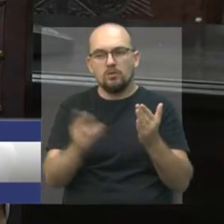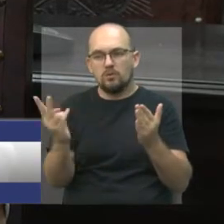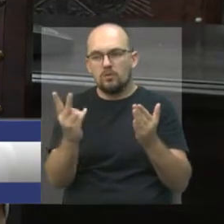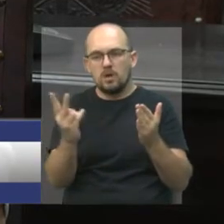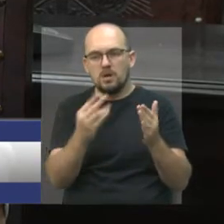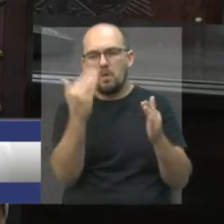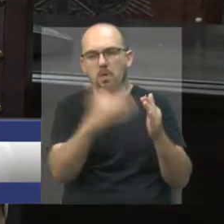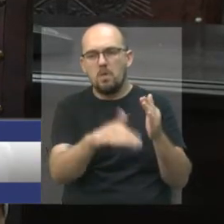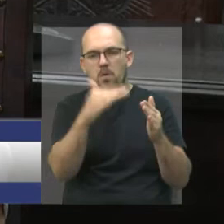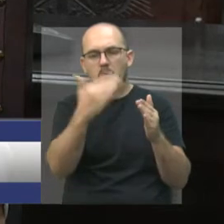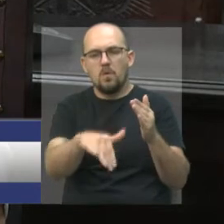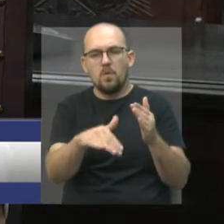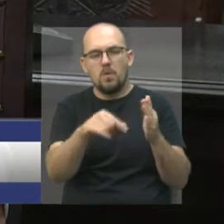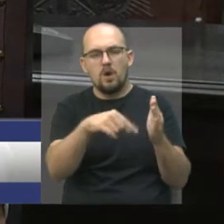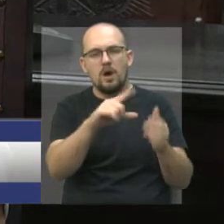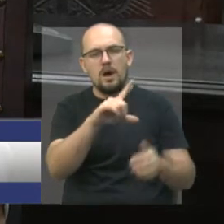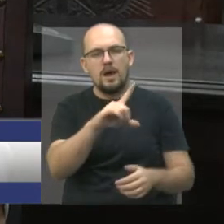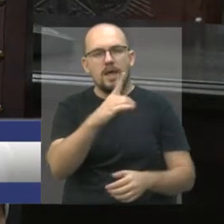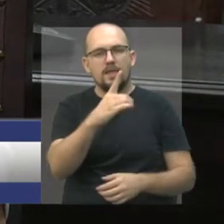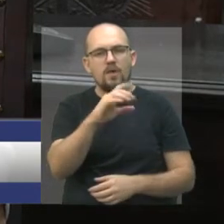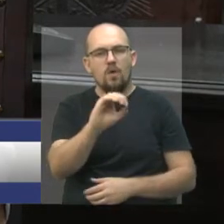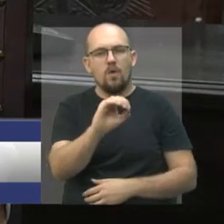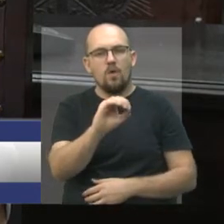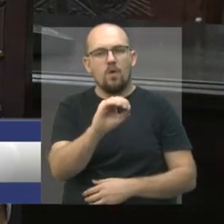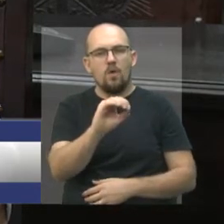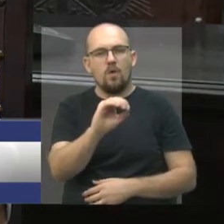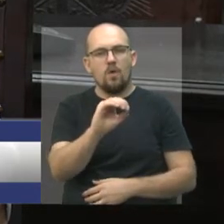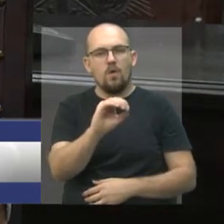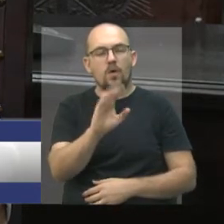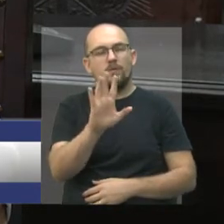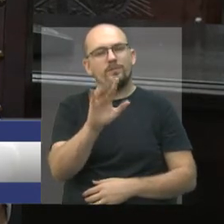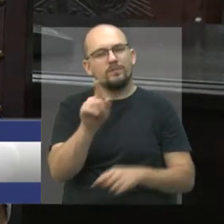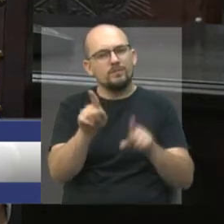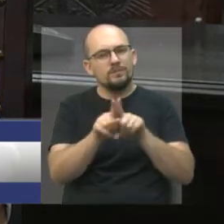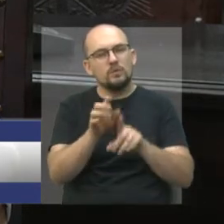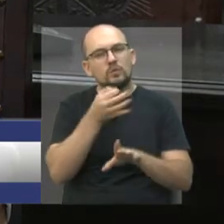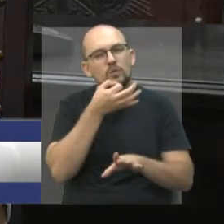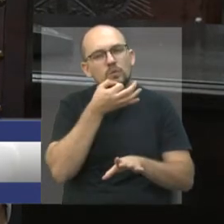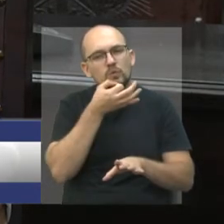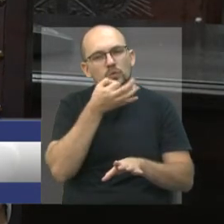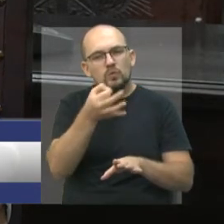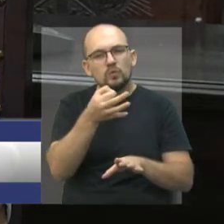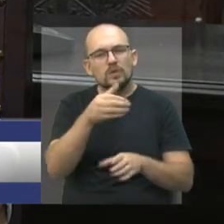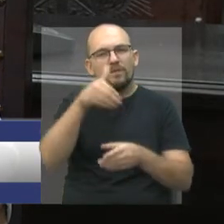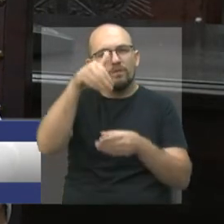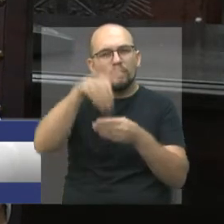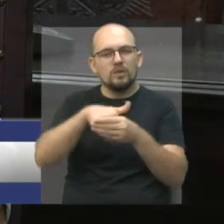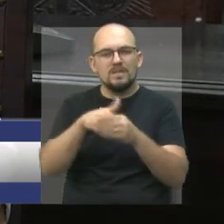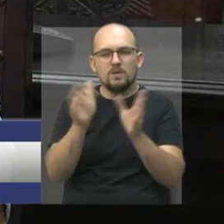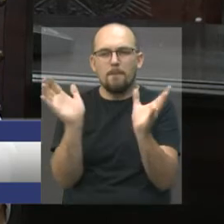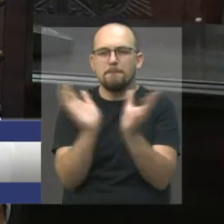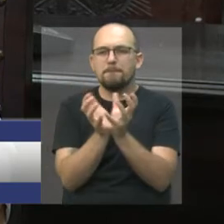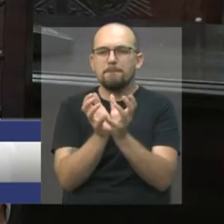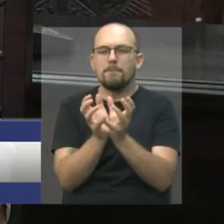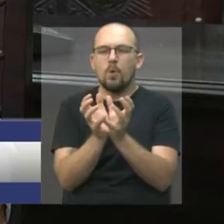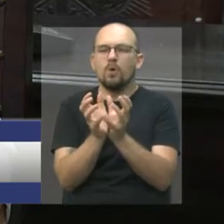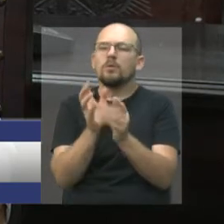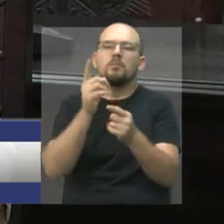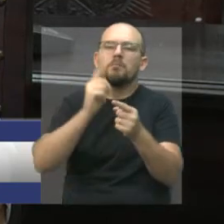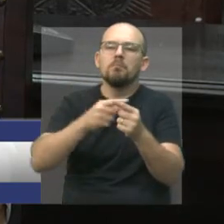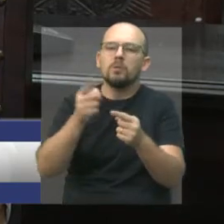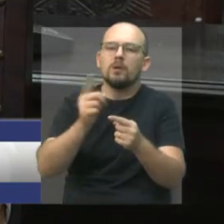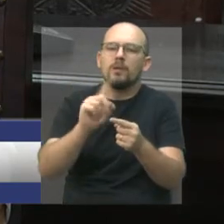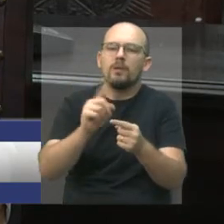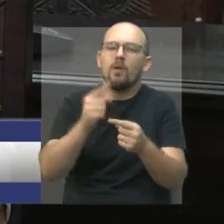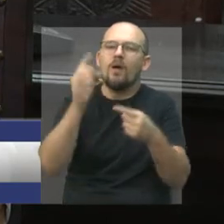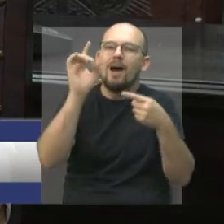LDO, e também, vereador, sugerir a votação em bloco. Por que não sugerir a votação